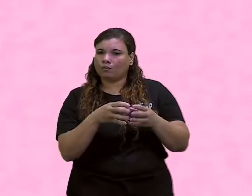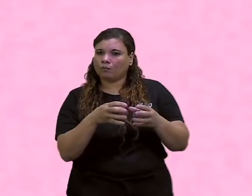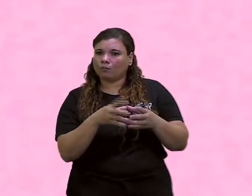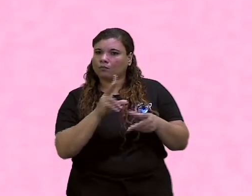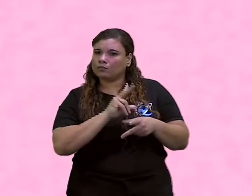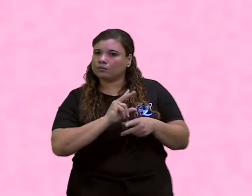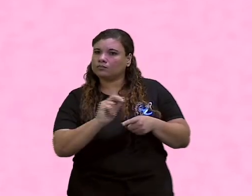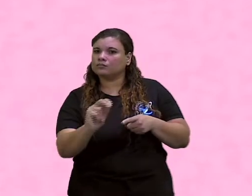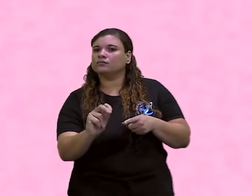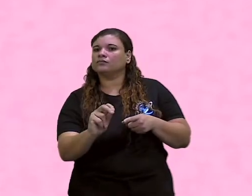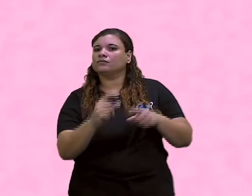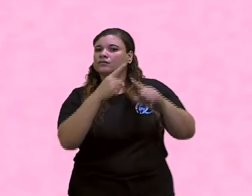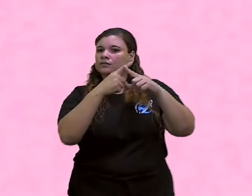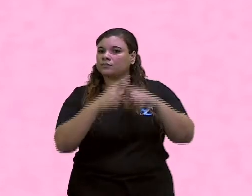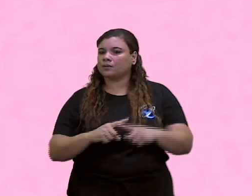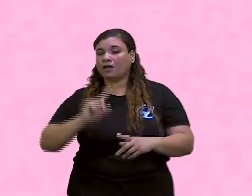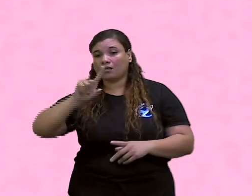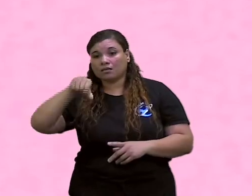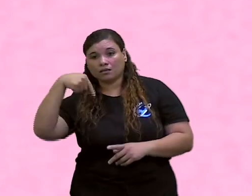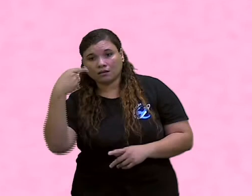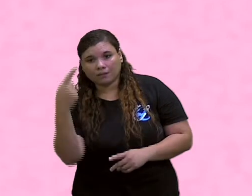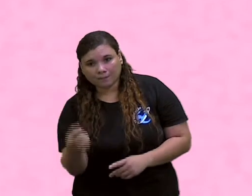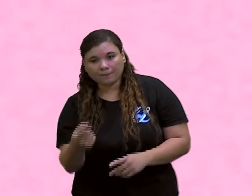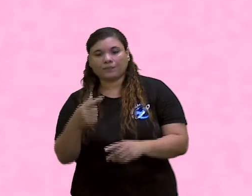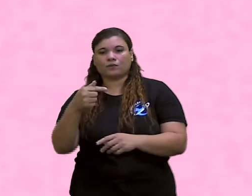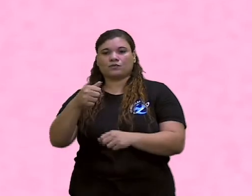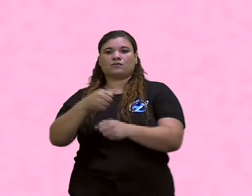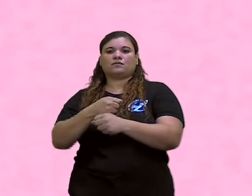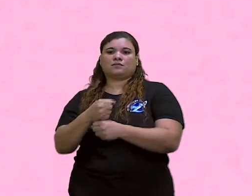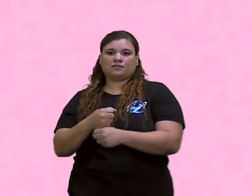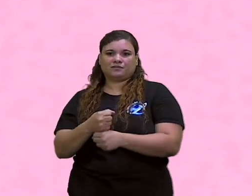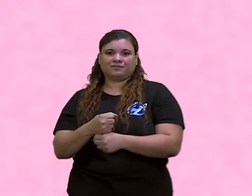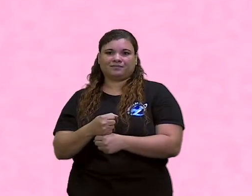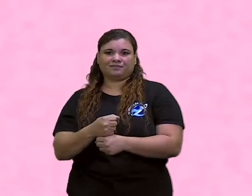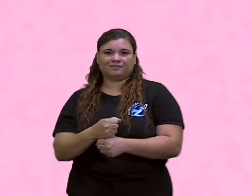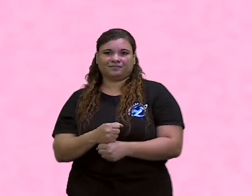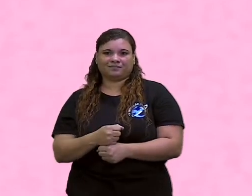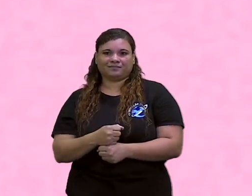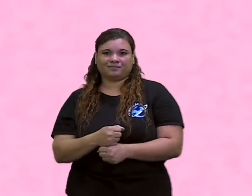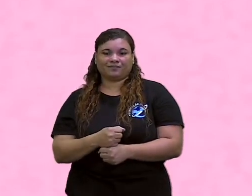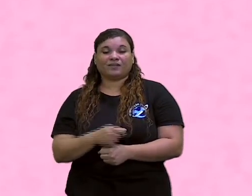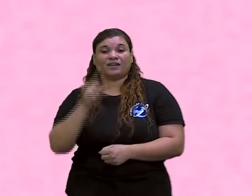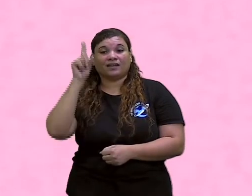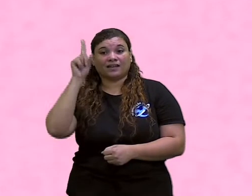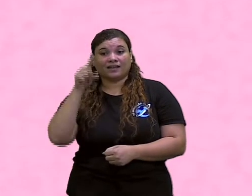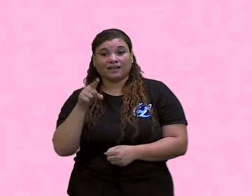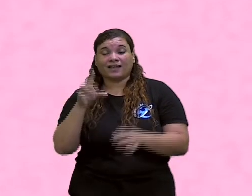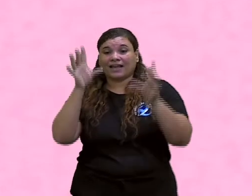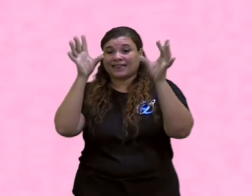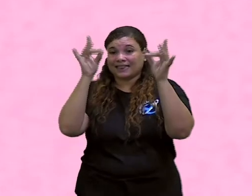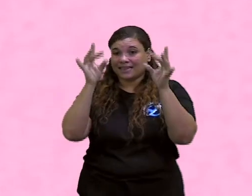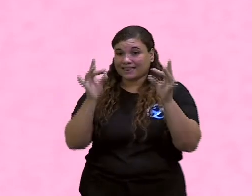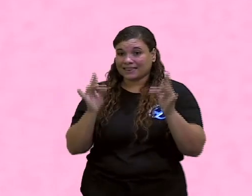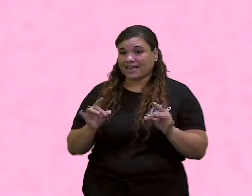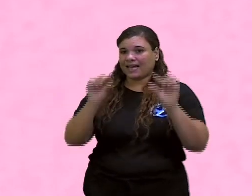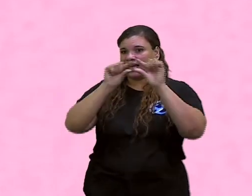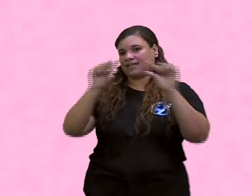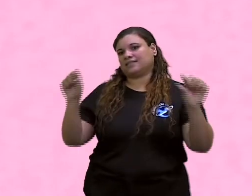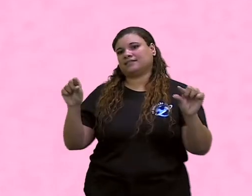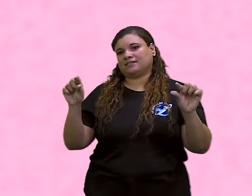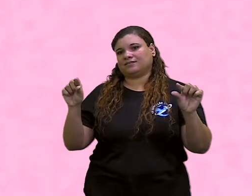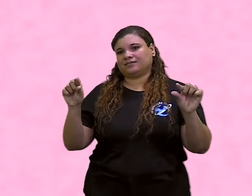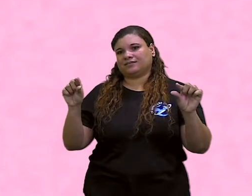7 anos. É uma informação específica, né? É o adjunto adverbial. Agora vamos perceber que os adjuntos,